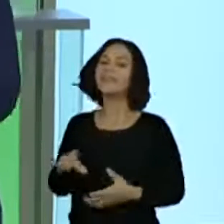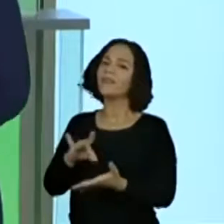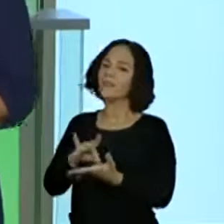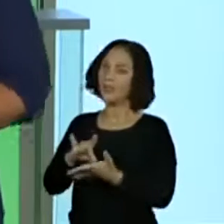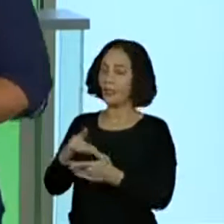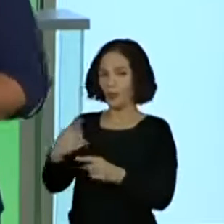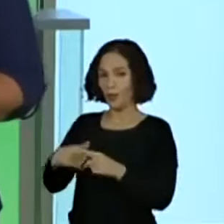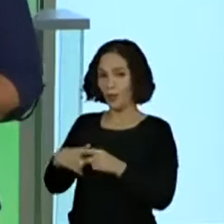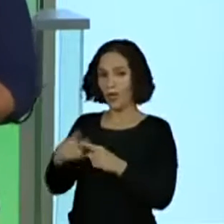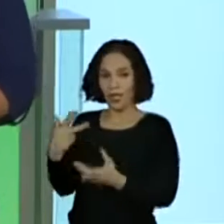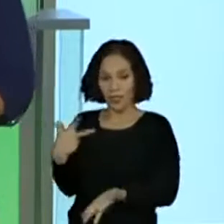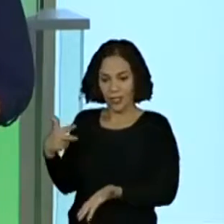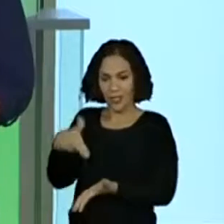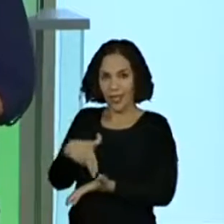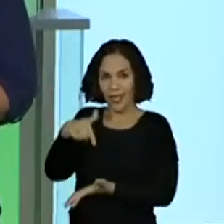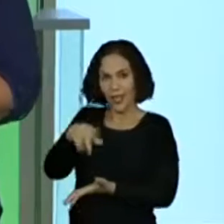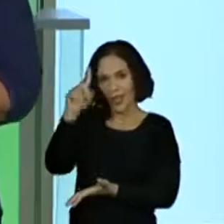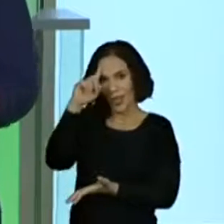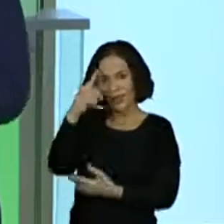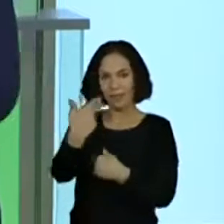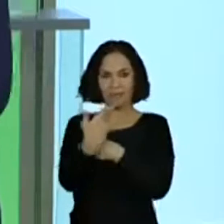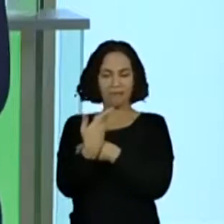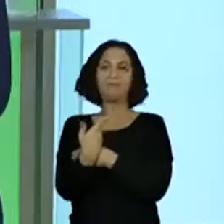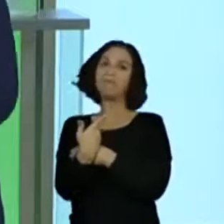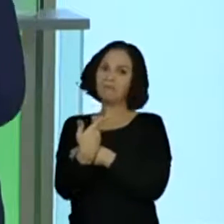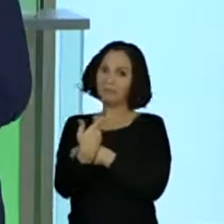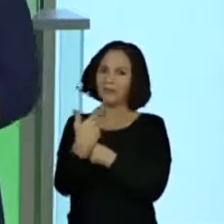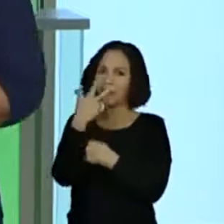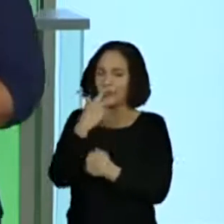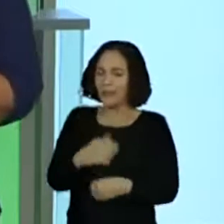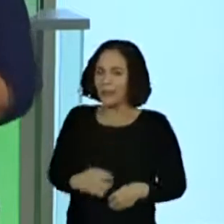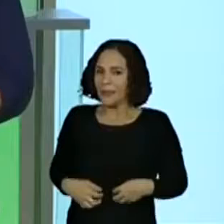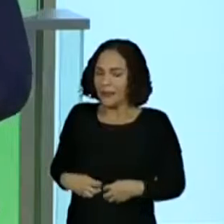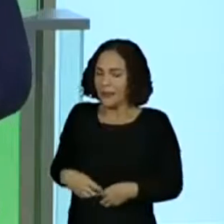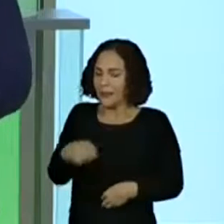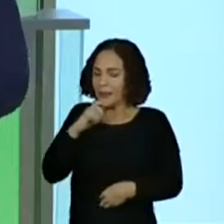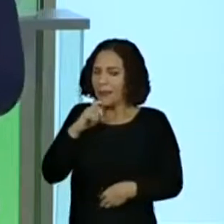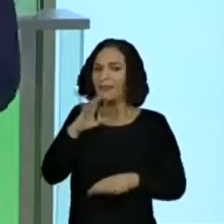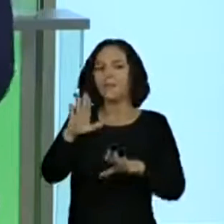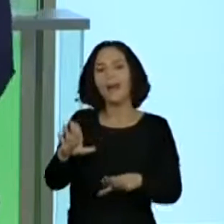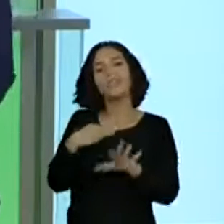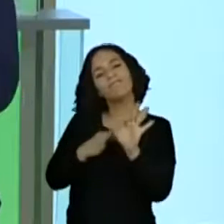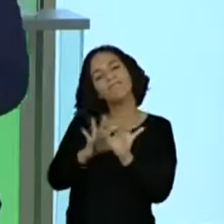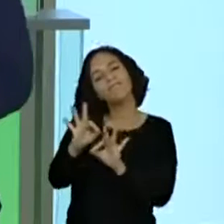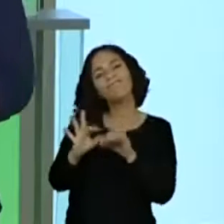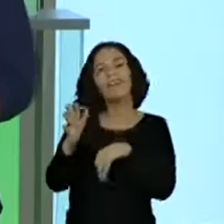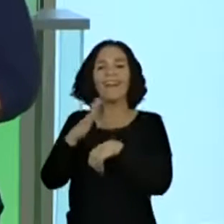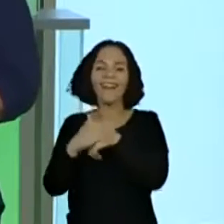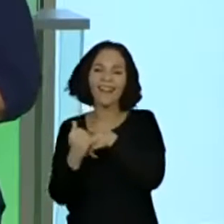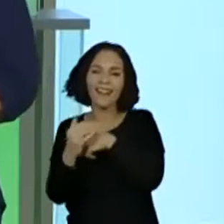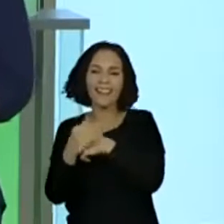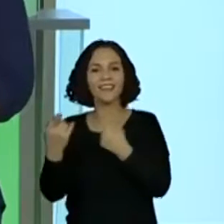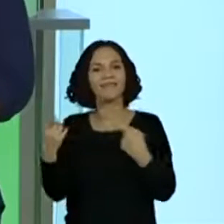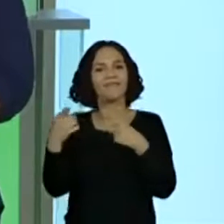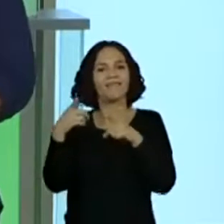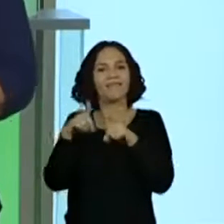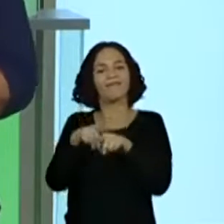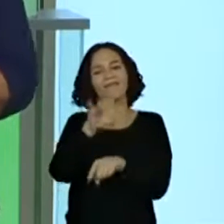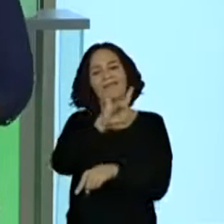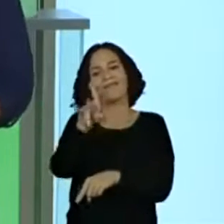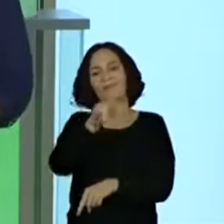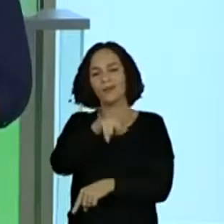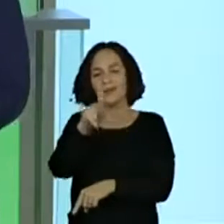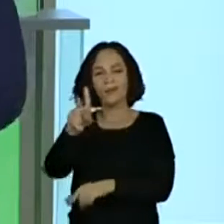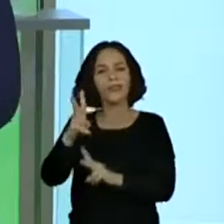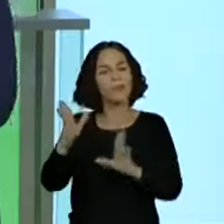todos os dias dá aquele friozinho na barriga, mas a gente faz com tudo muito carinho e a gente vai junto com a colaboração dos professores que